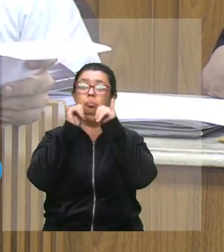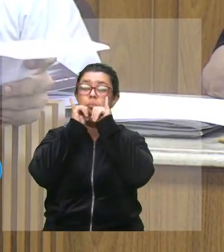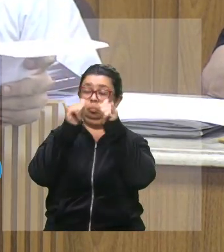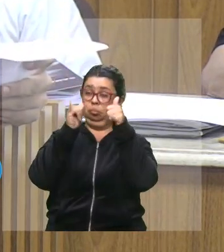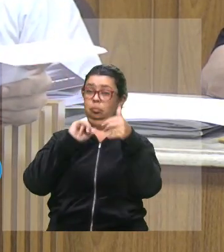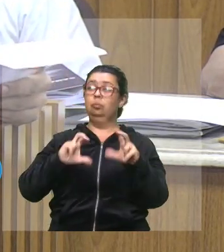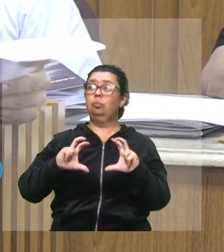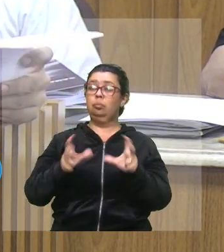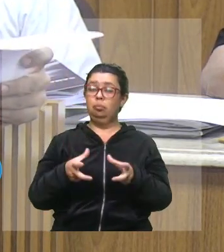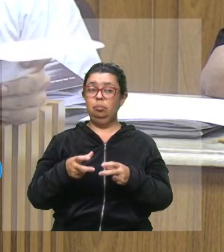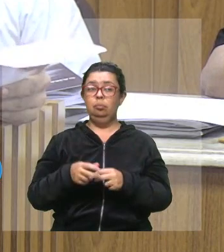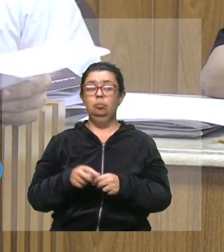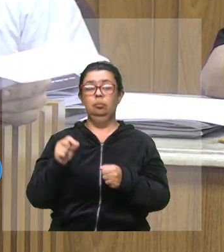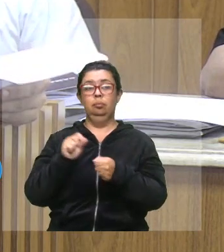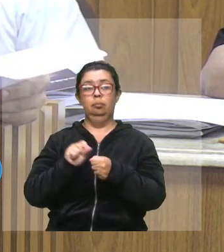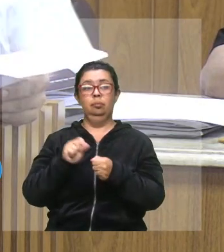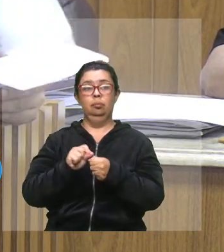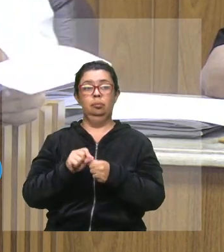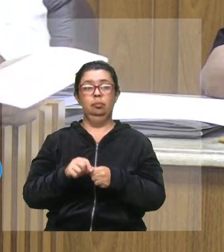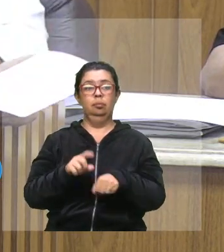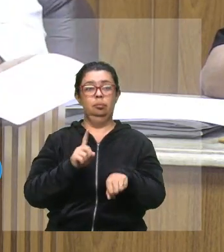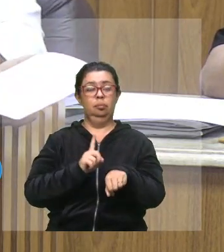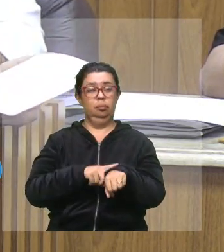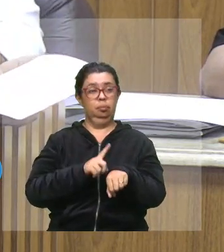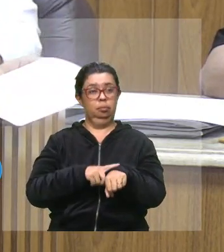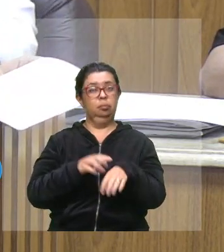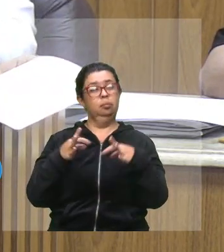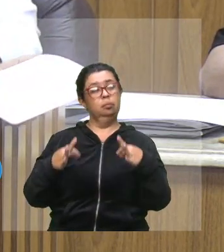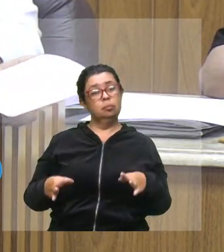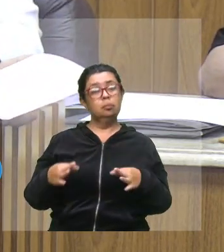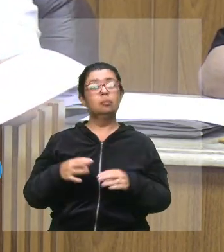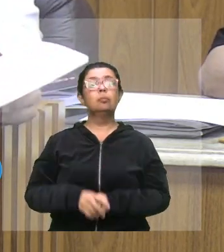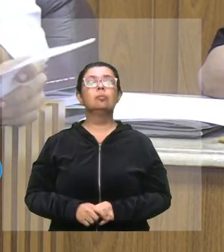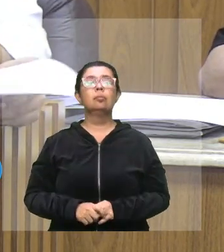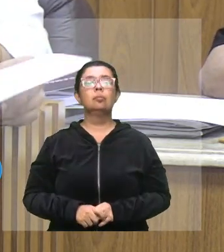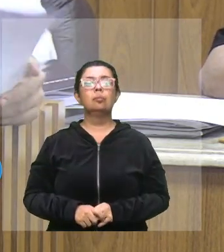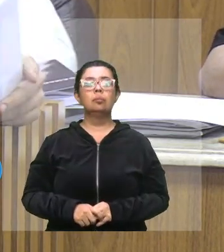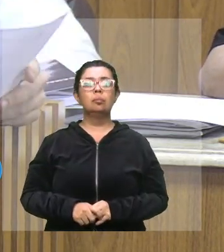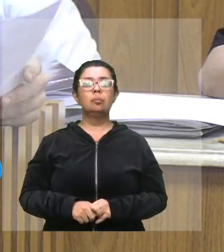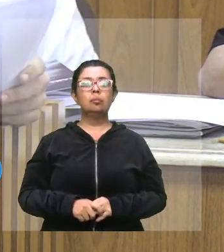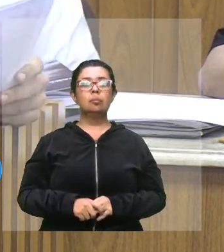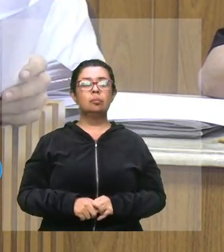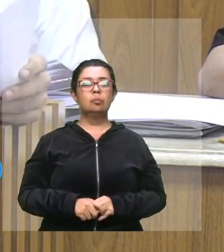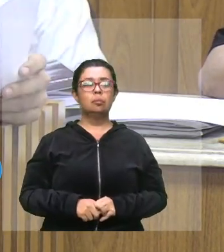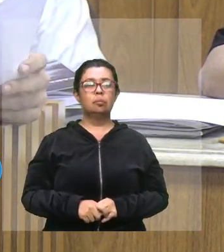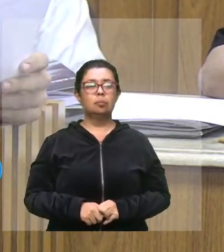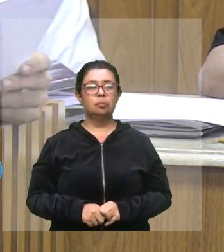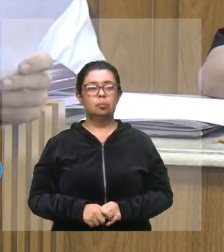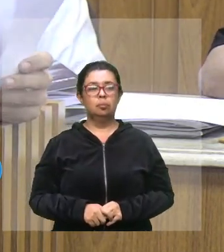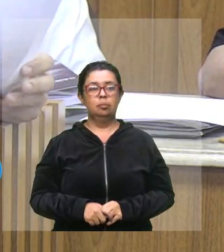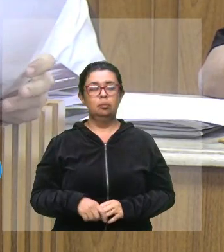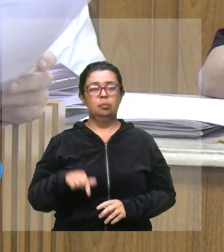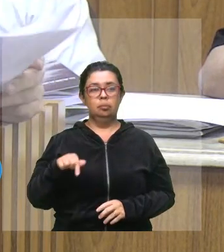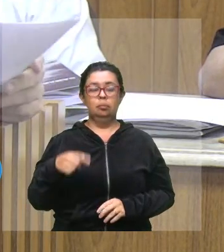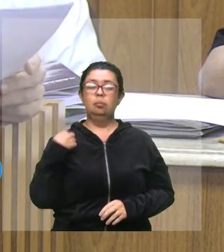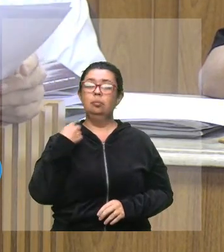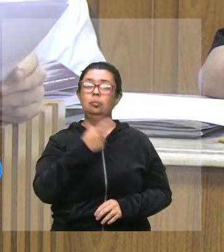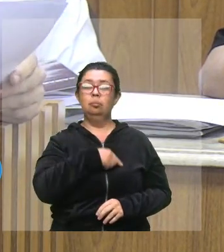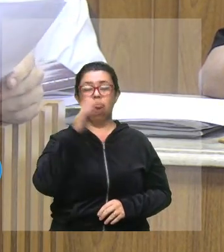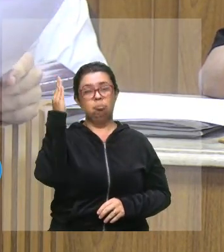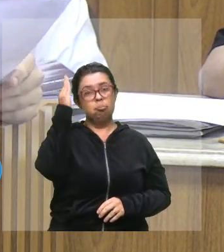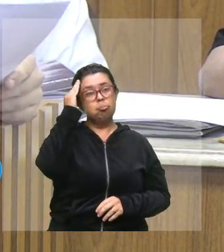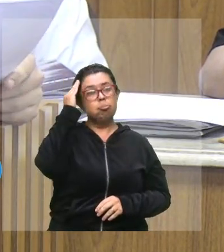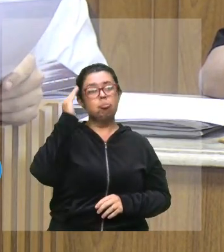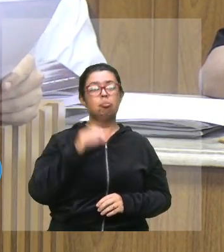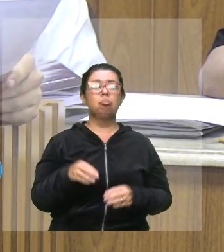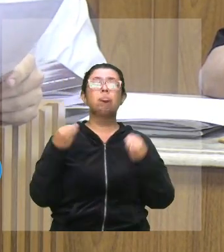da Câmara, quando feitos em tempo e em forma regular. Então, eu acho que isso daqui é para a gente refletir. Como